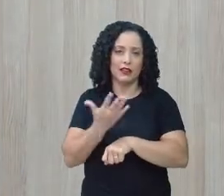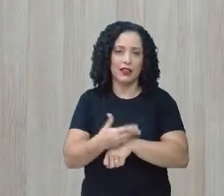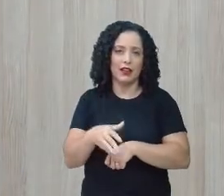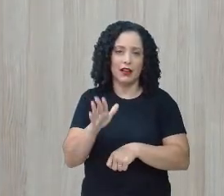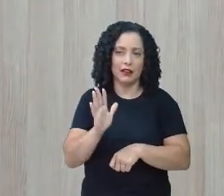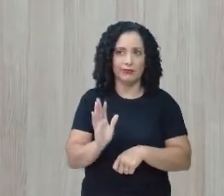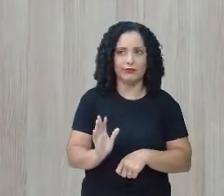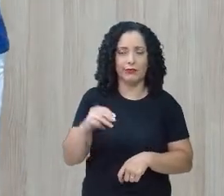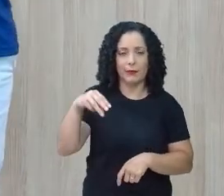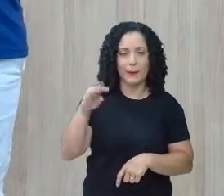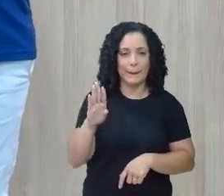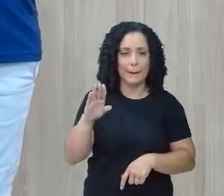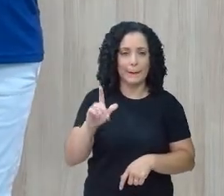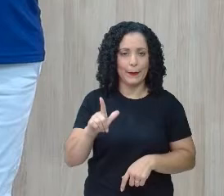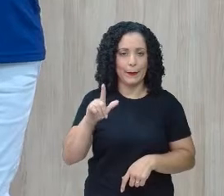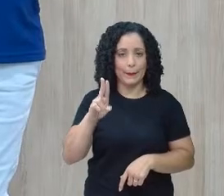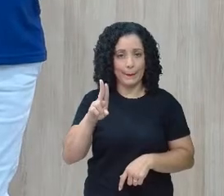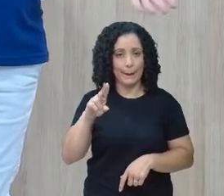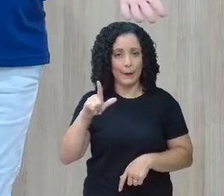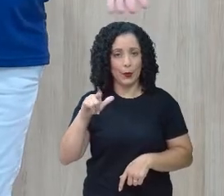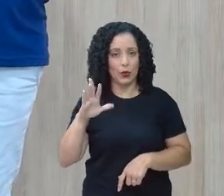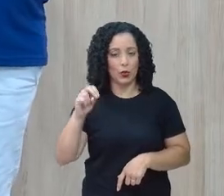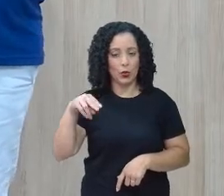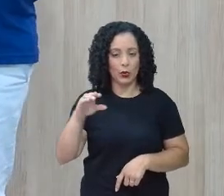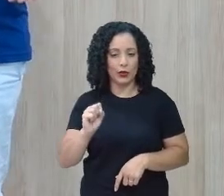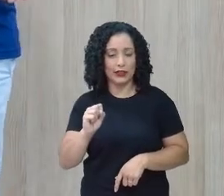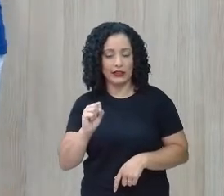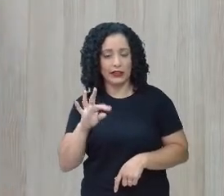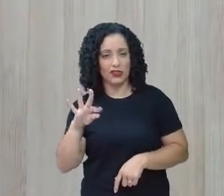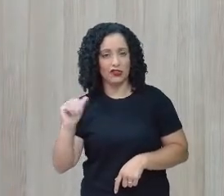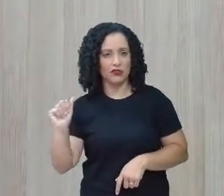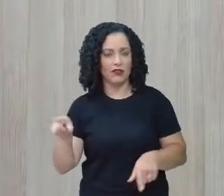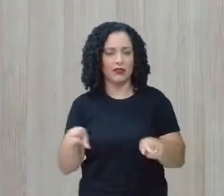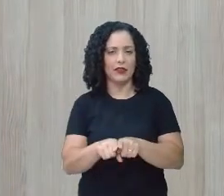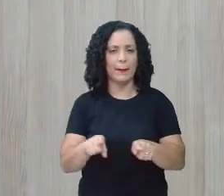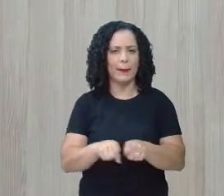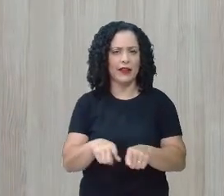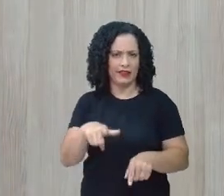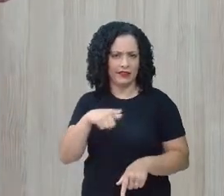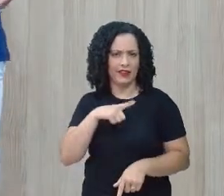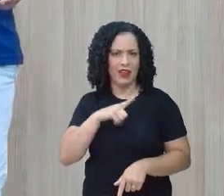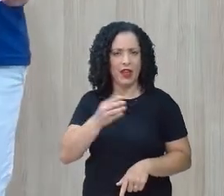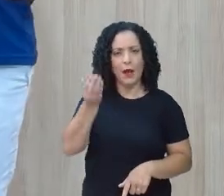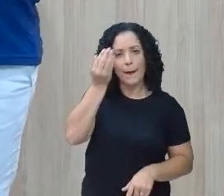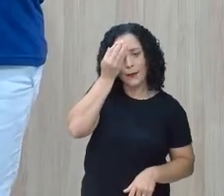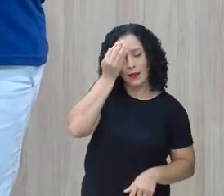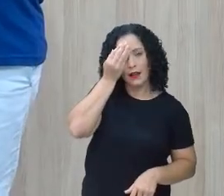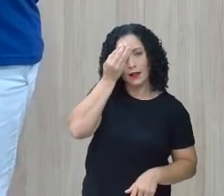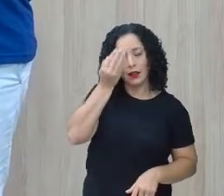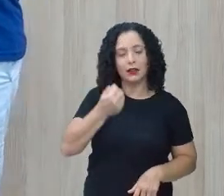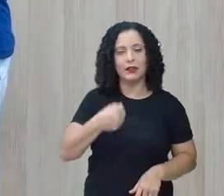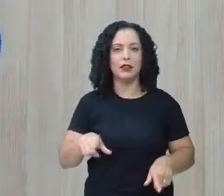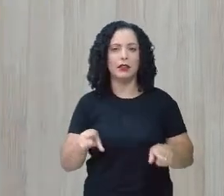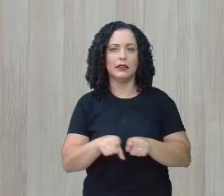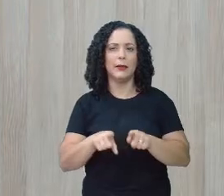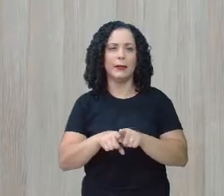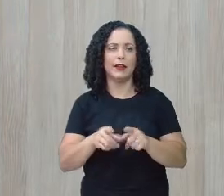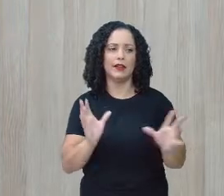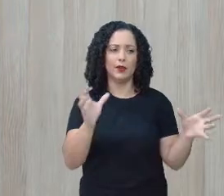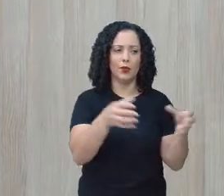né, metalista, outros da pirataria, a gente viu o caso, né, da ingleses e franceses, né, outros, né,